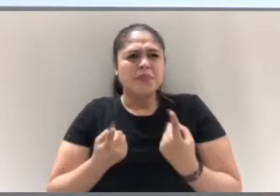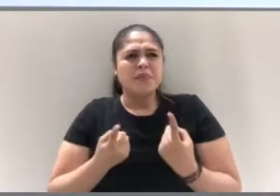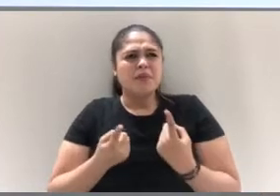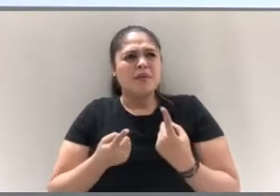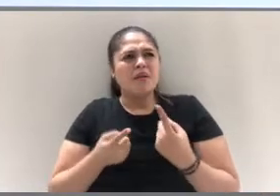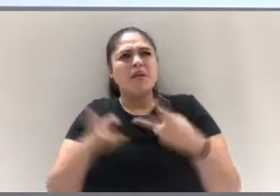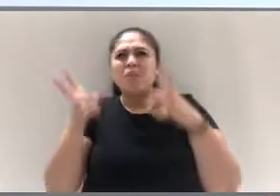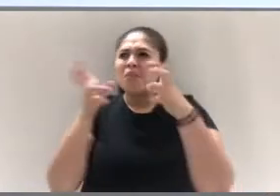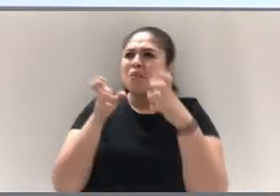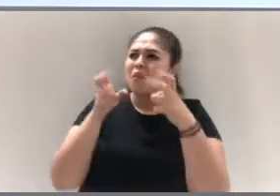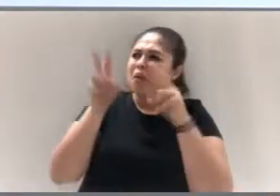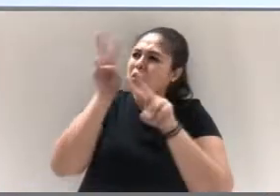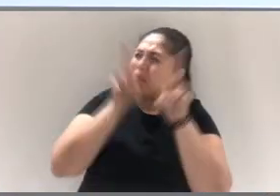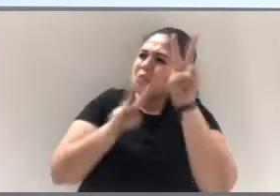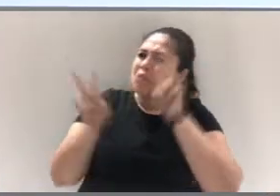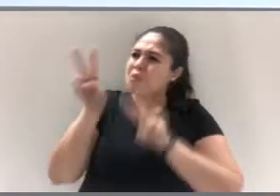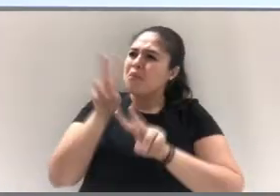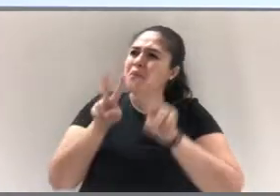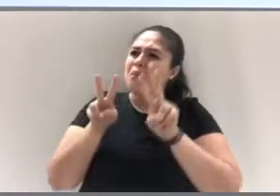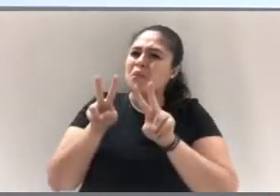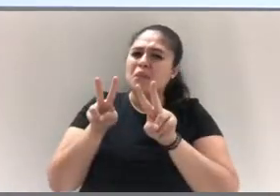quê? Observávamos